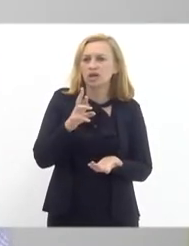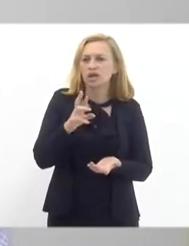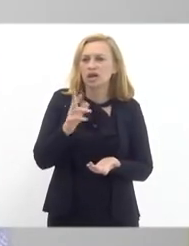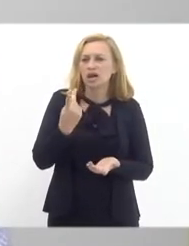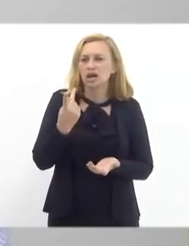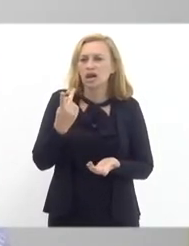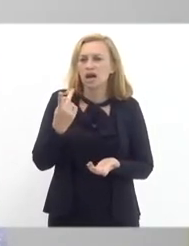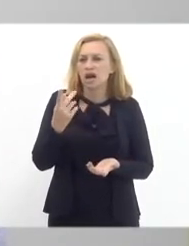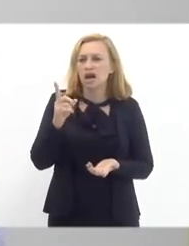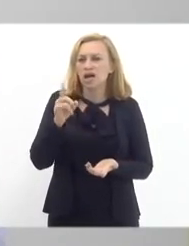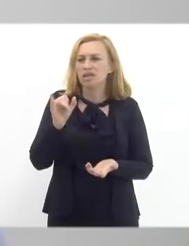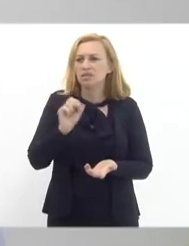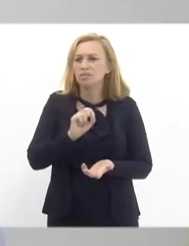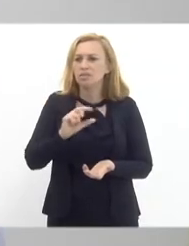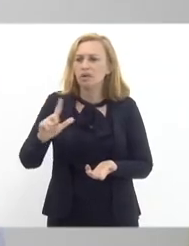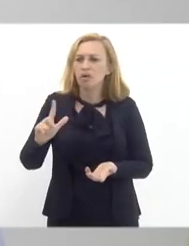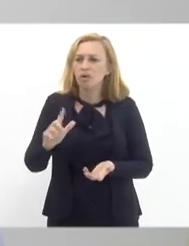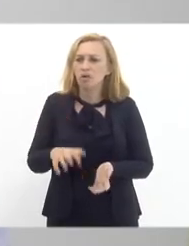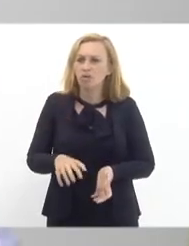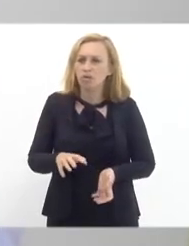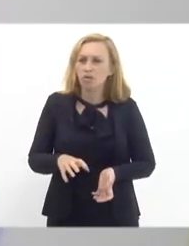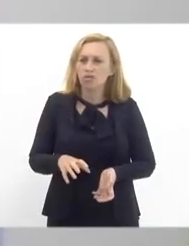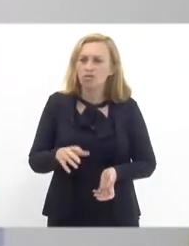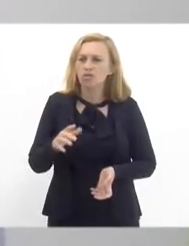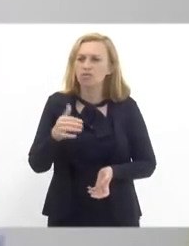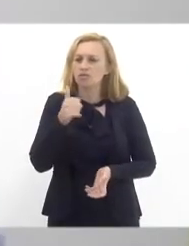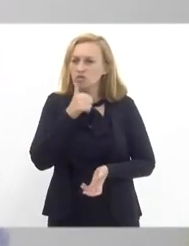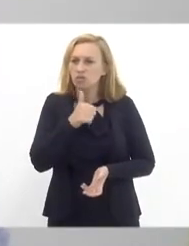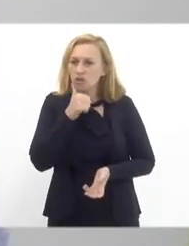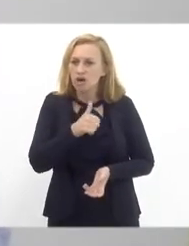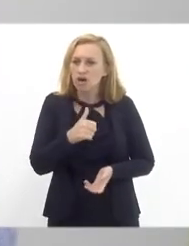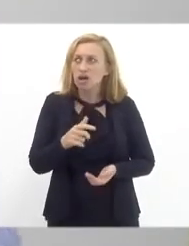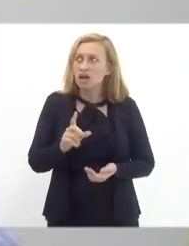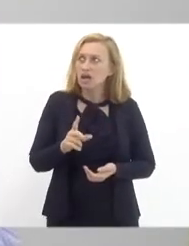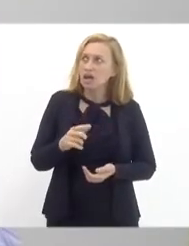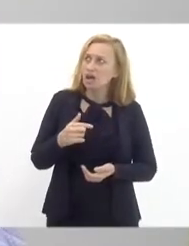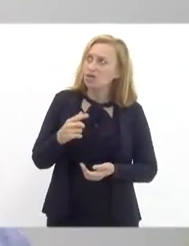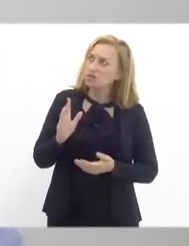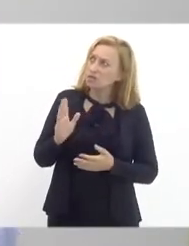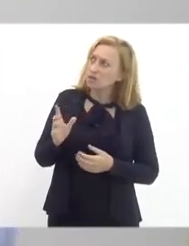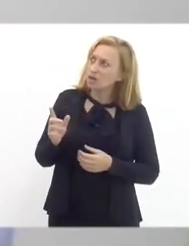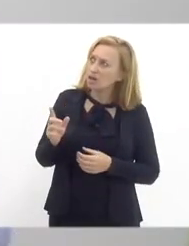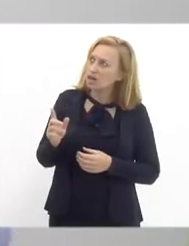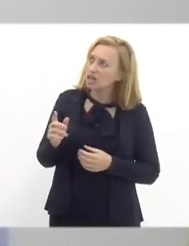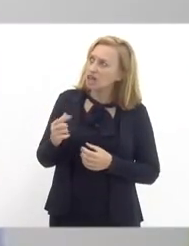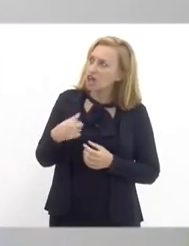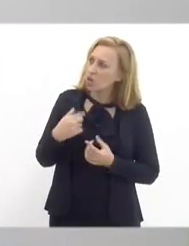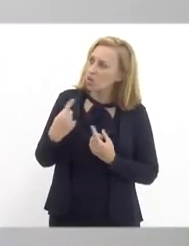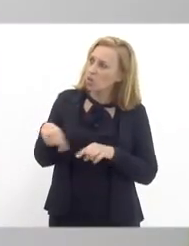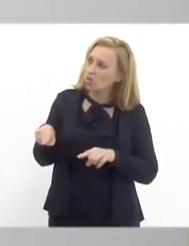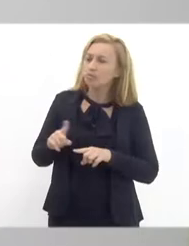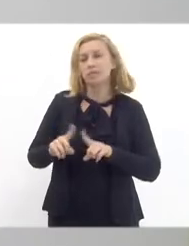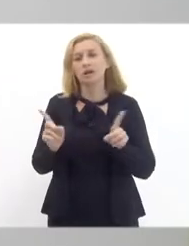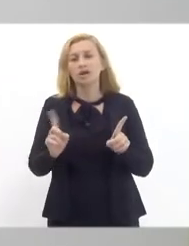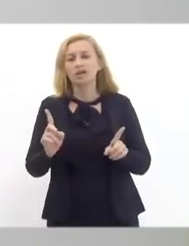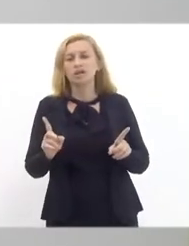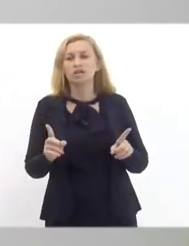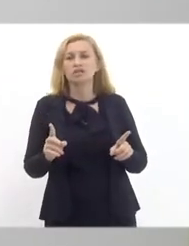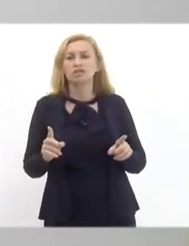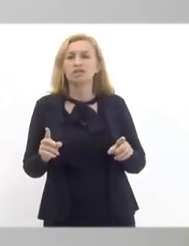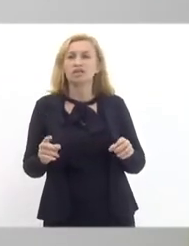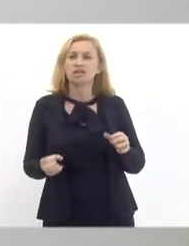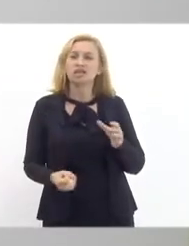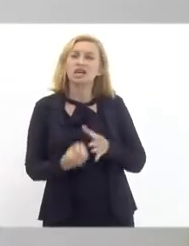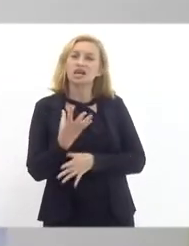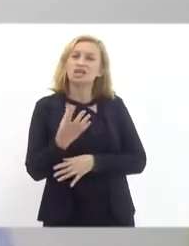feminino. Teve uma proposta dessa. Falei, olha, não é que vocês a favor ou contra, mas a gente tem que evitar de fazer construções novas,